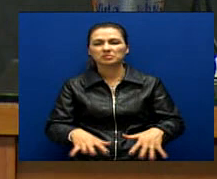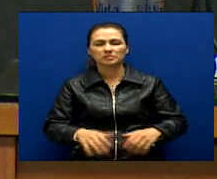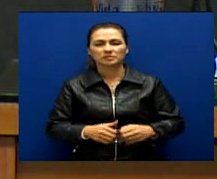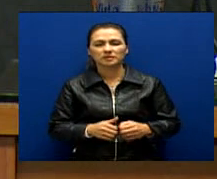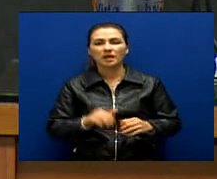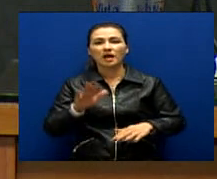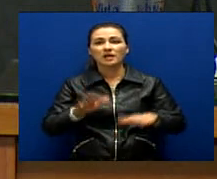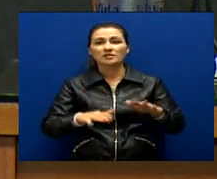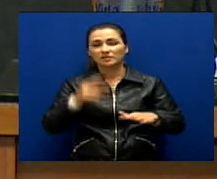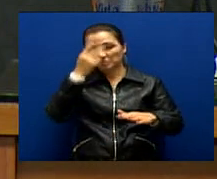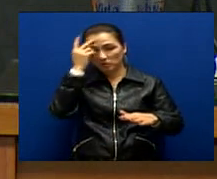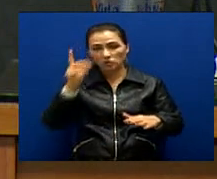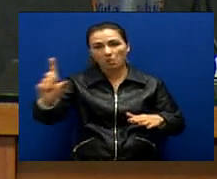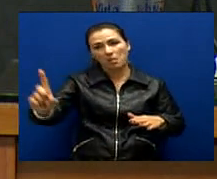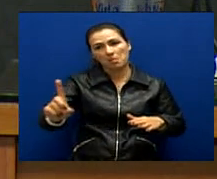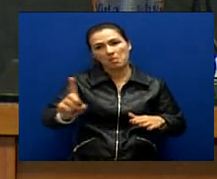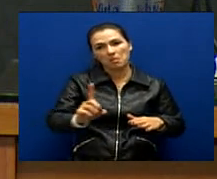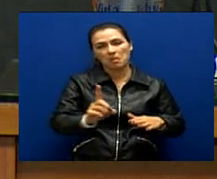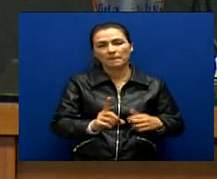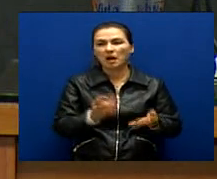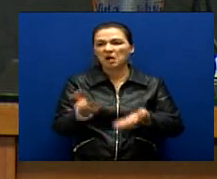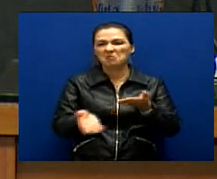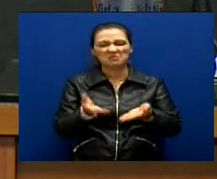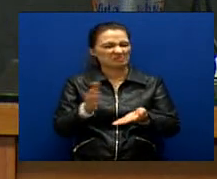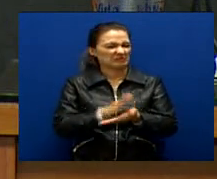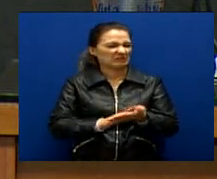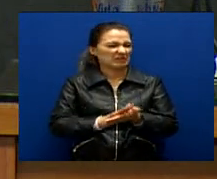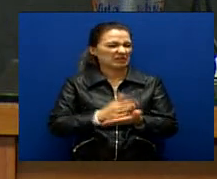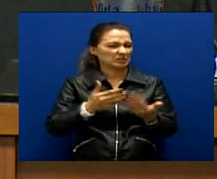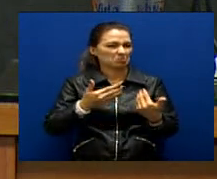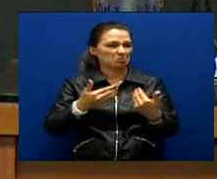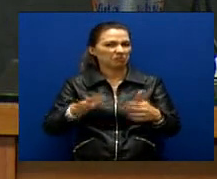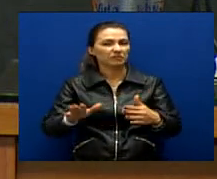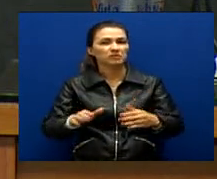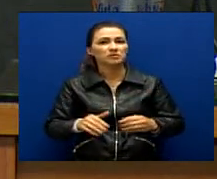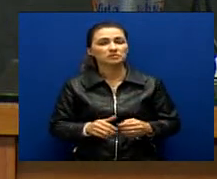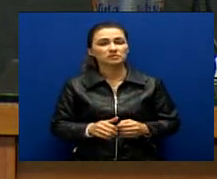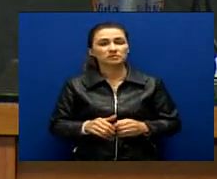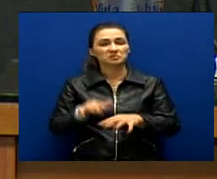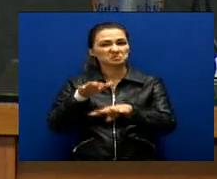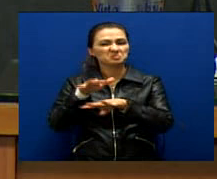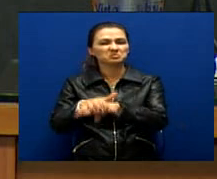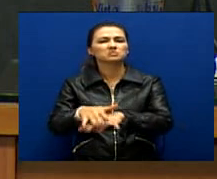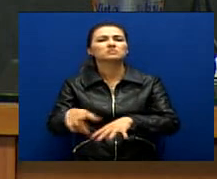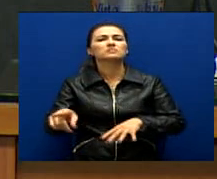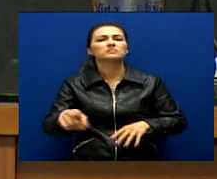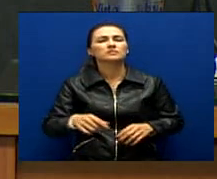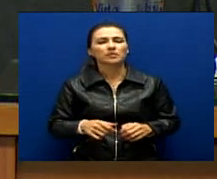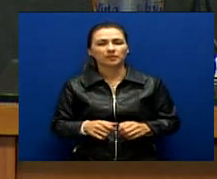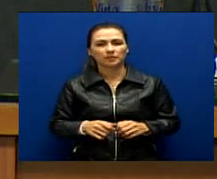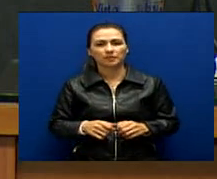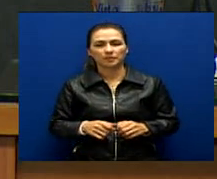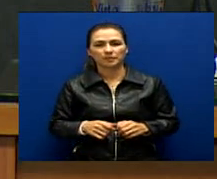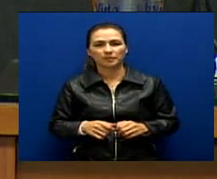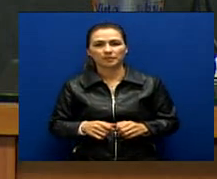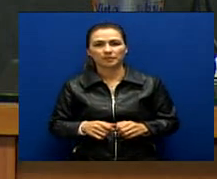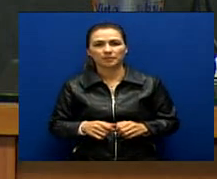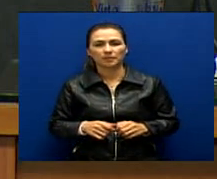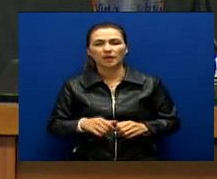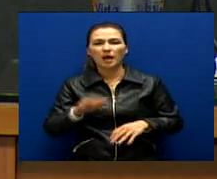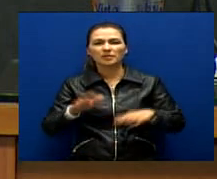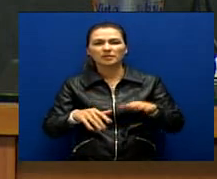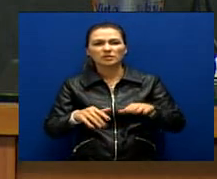não sabe porque não pode demitir o que demitir seria a solução porque falta que trocar essa péssima por outra colocar outro lugar para trabalhar direito